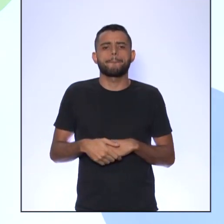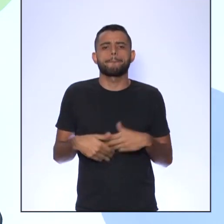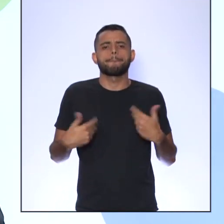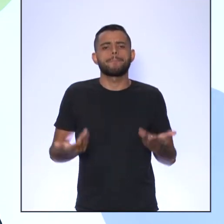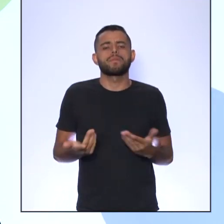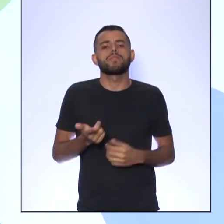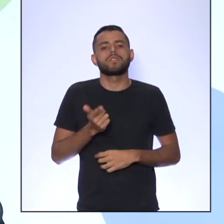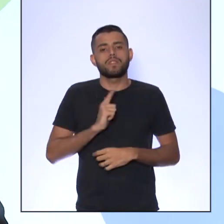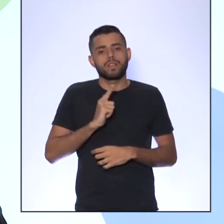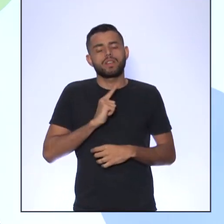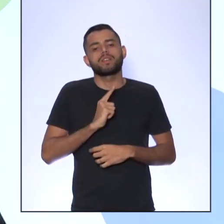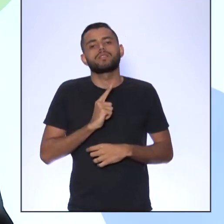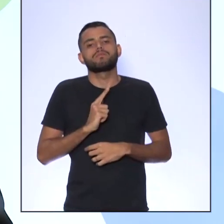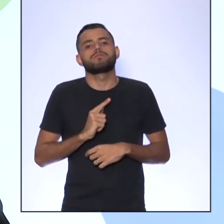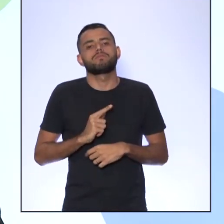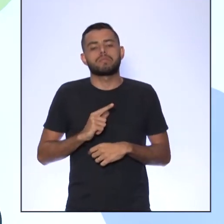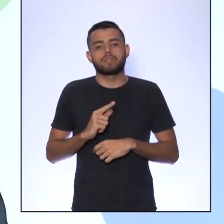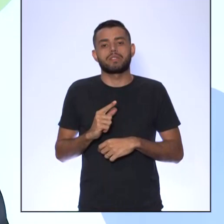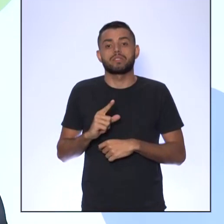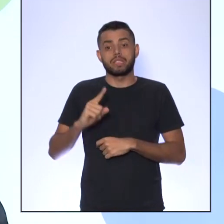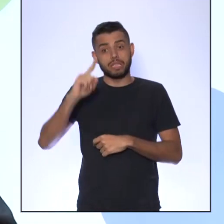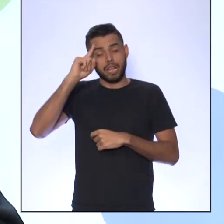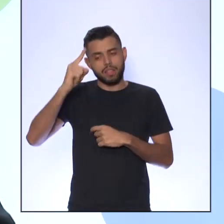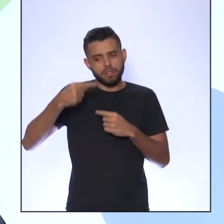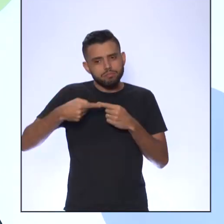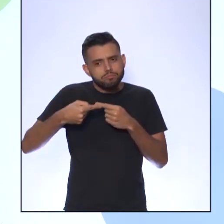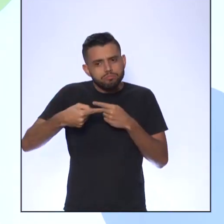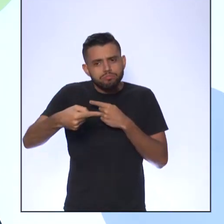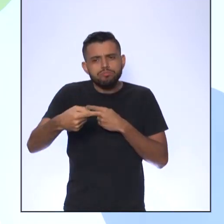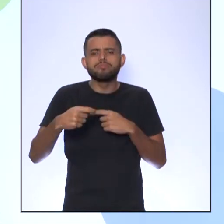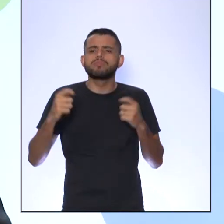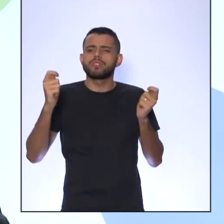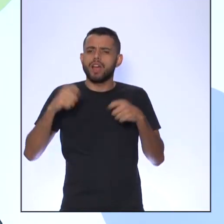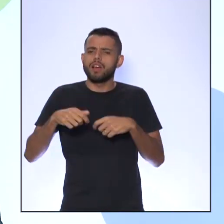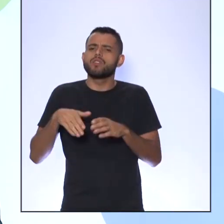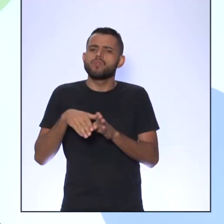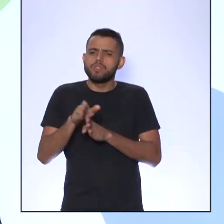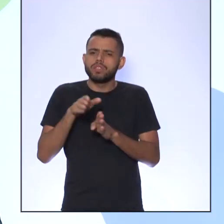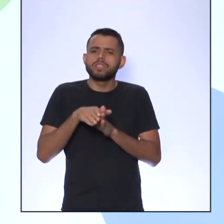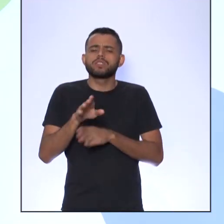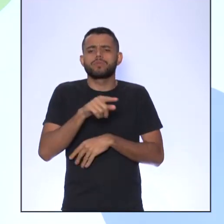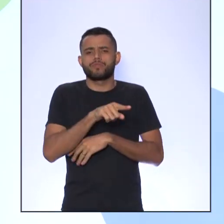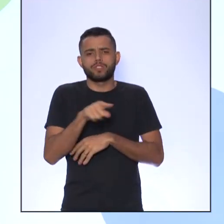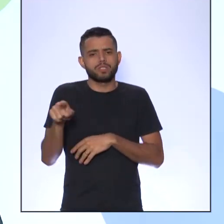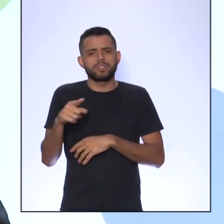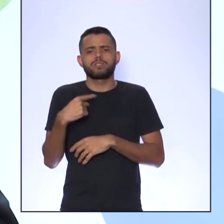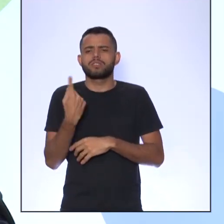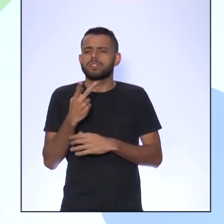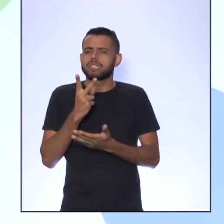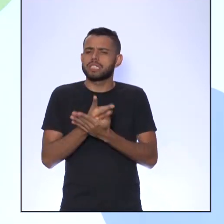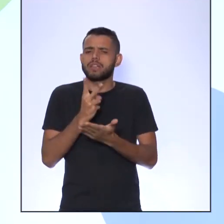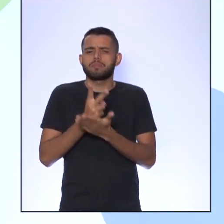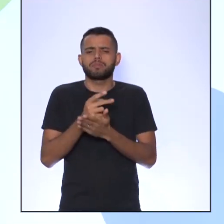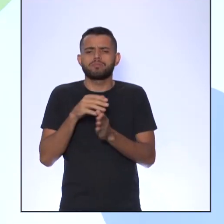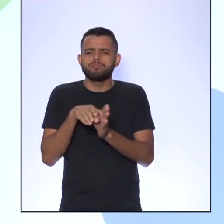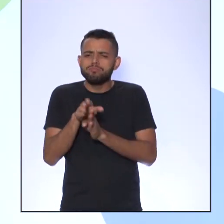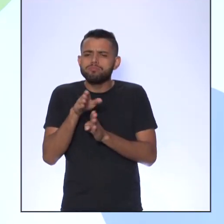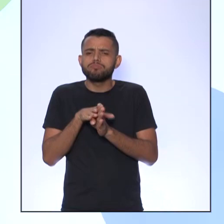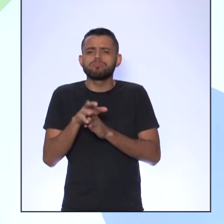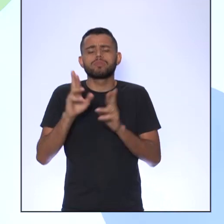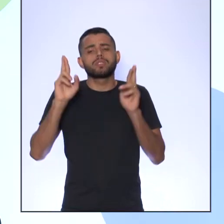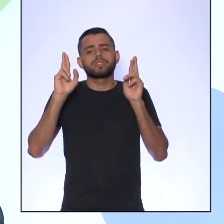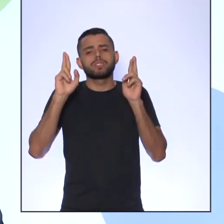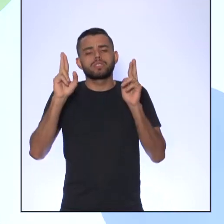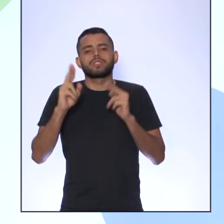uma data muito longe ainda que dá para a gente fazer a orientação para vocês. Nós vamos estar sempre orientando. Se Deus quiser,